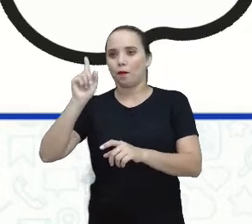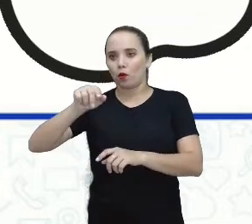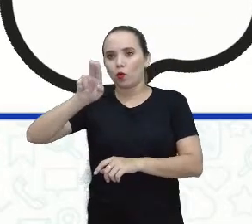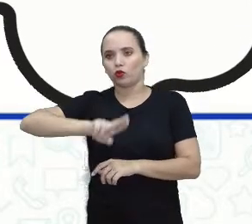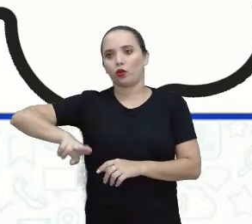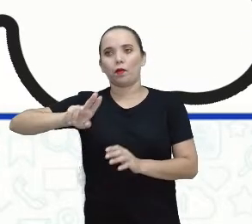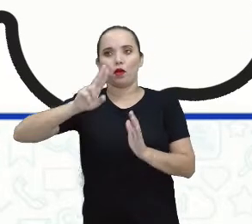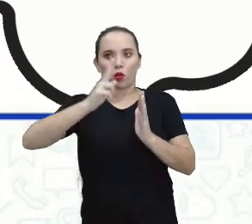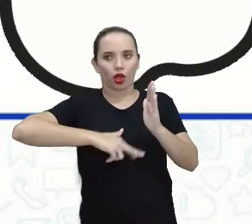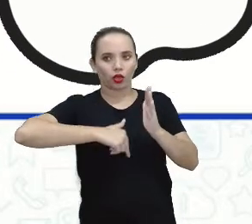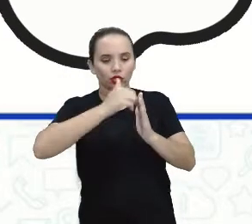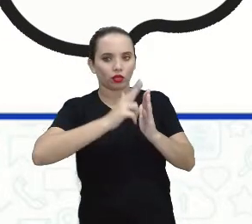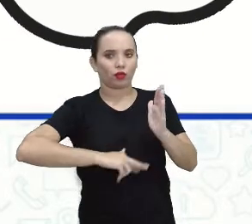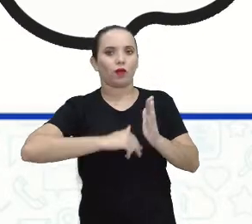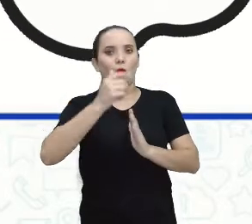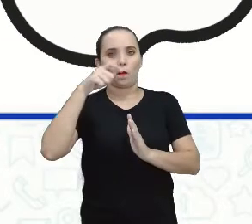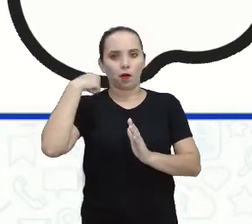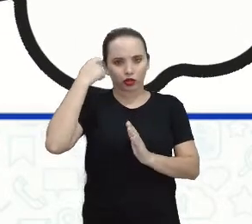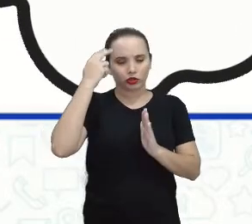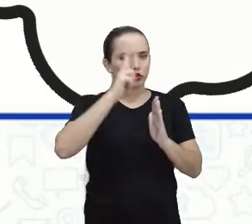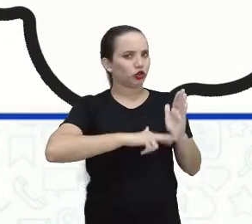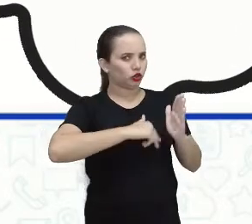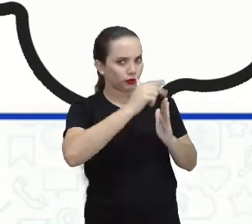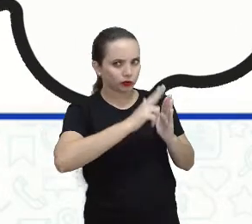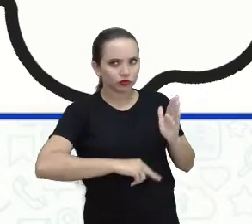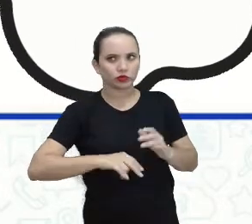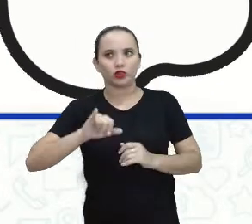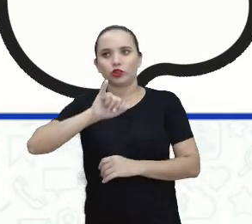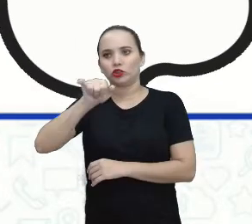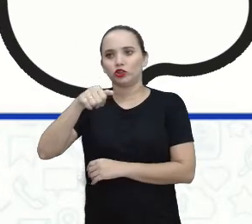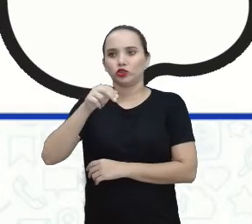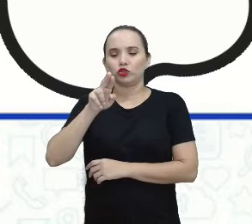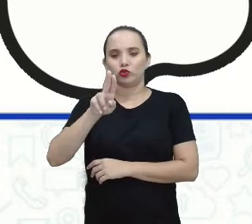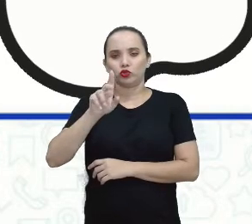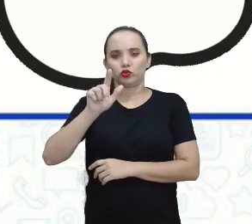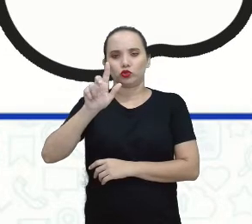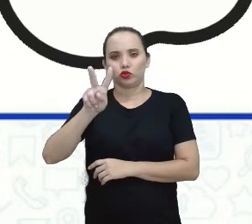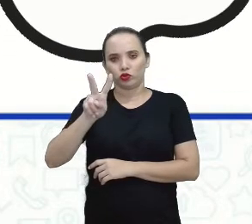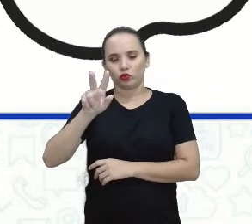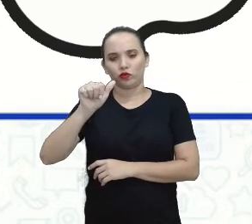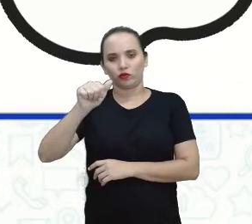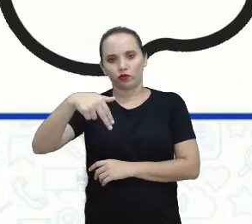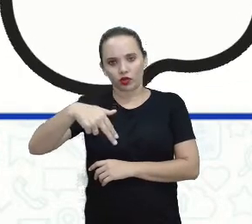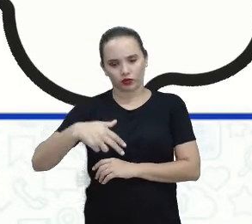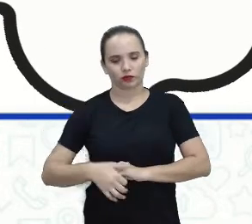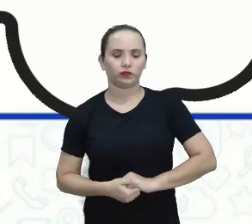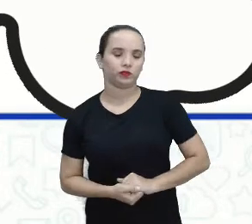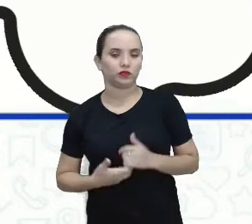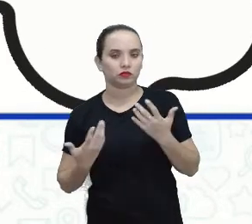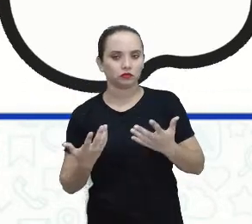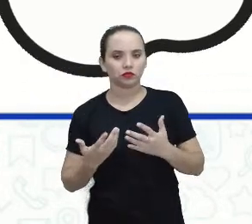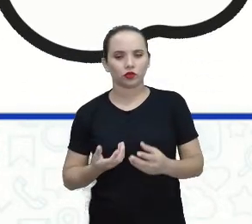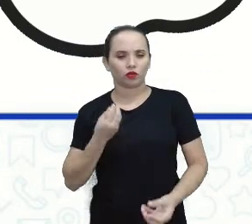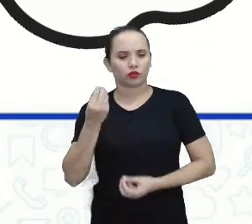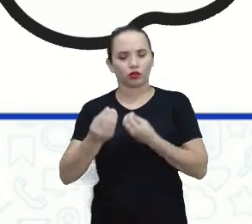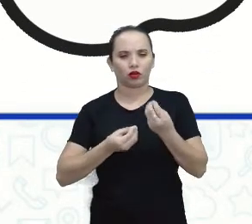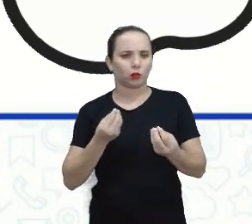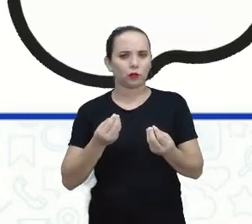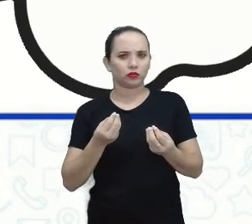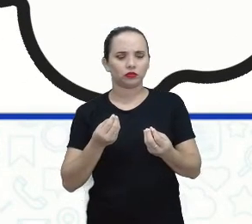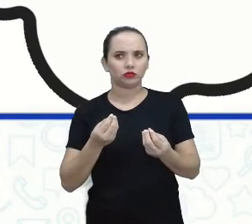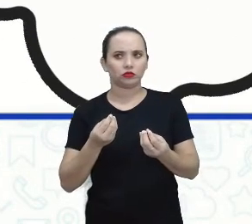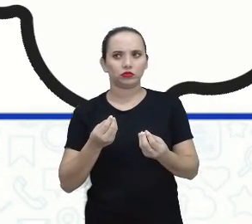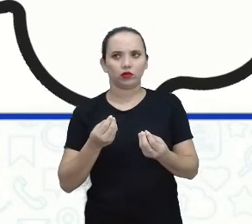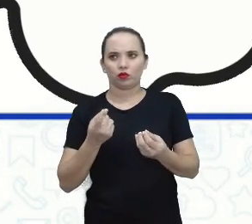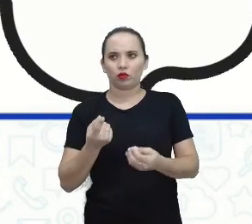plástico, né, do gravador armorial Gilvan Samico. Então, aquela ideia que eu falei, né? Como é que era essa arte